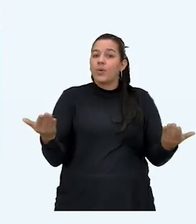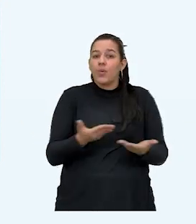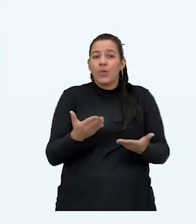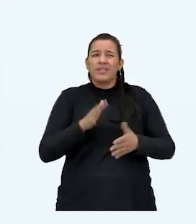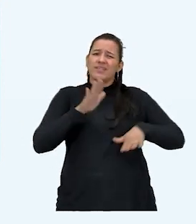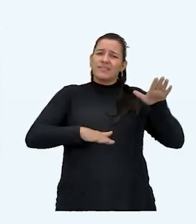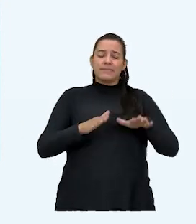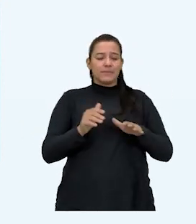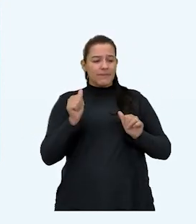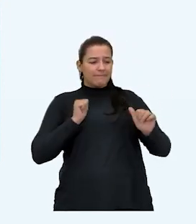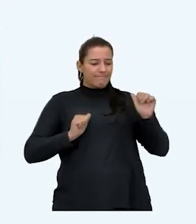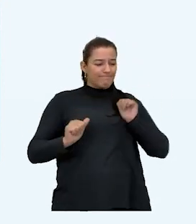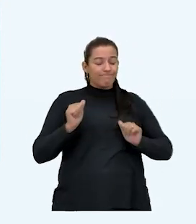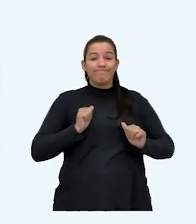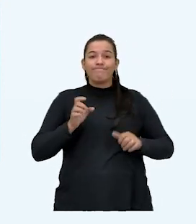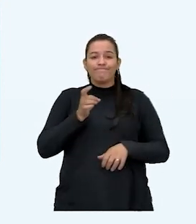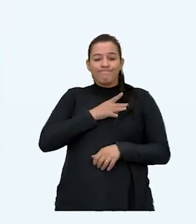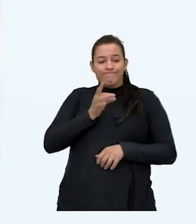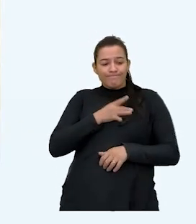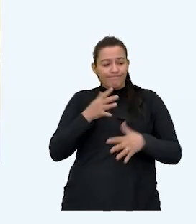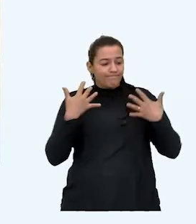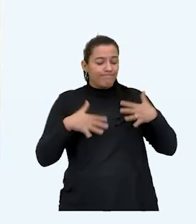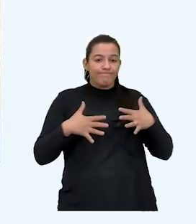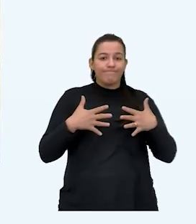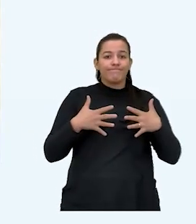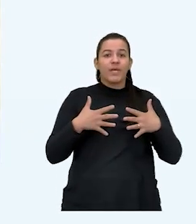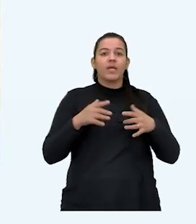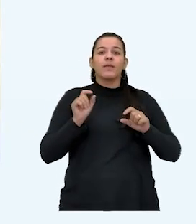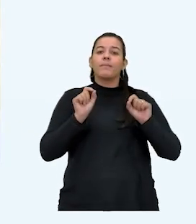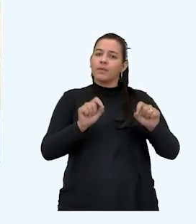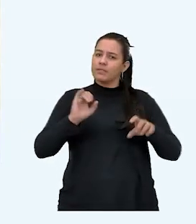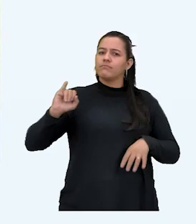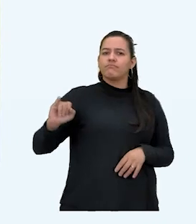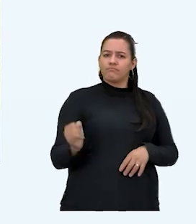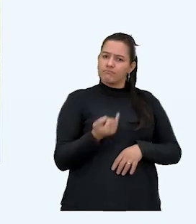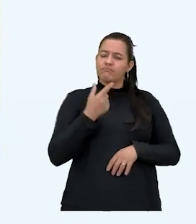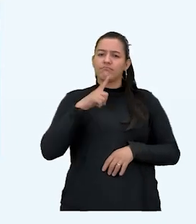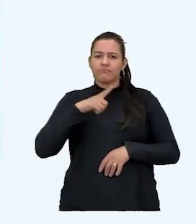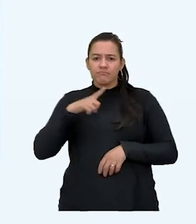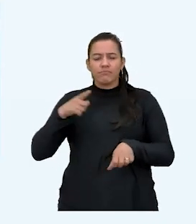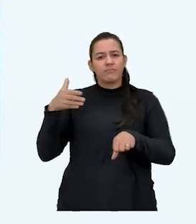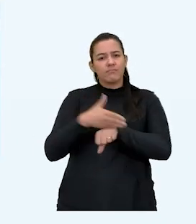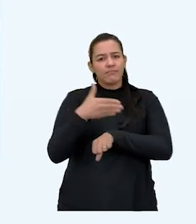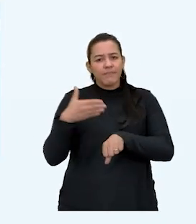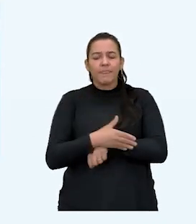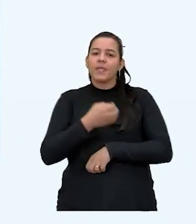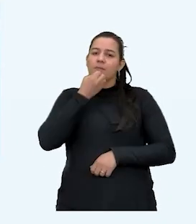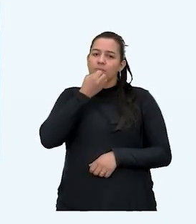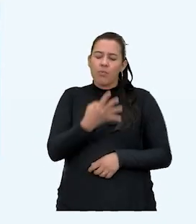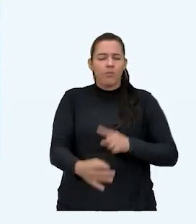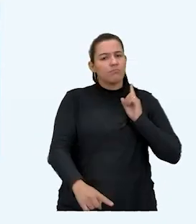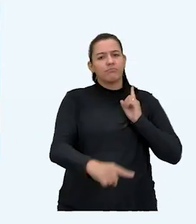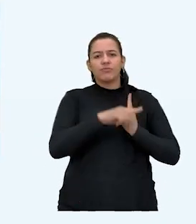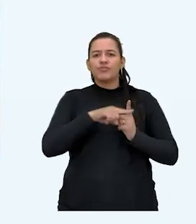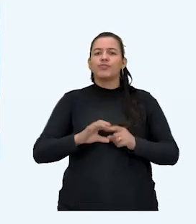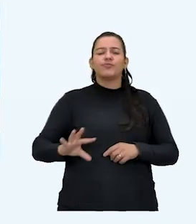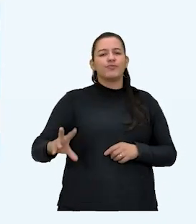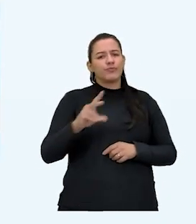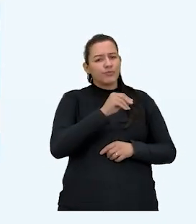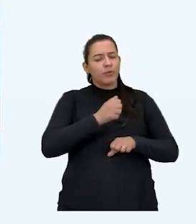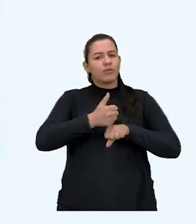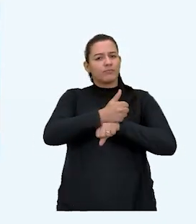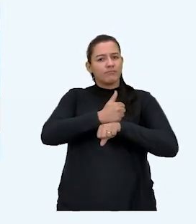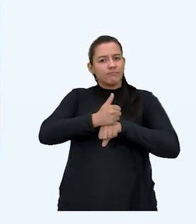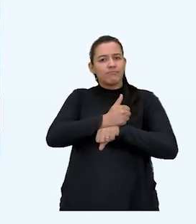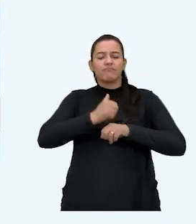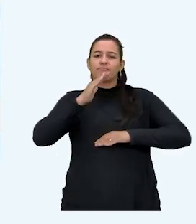de inseguranças, incertezas, mas tem muita oportunidade, tem muitos impactos positivos nas relações profissionais,